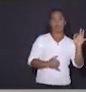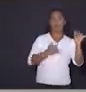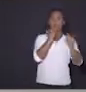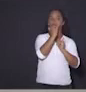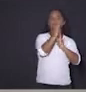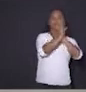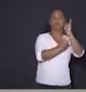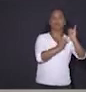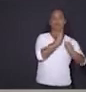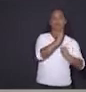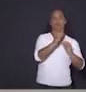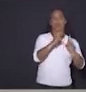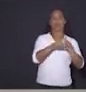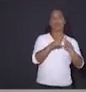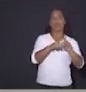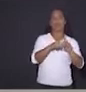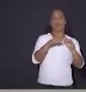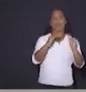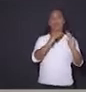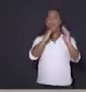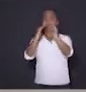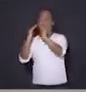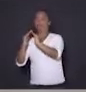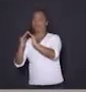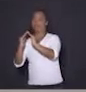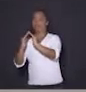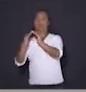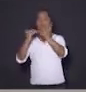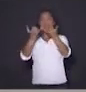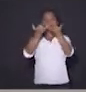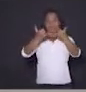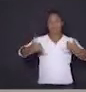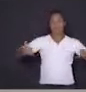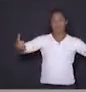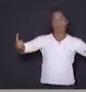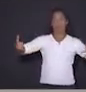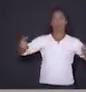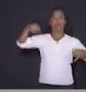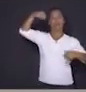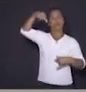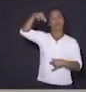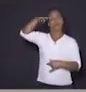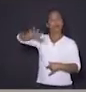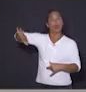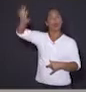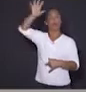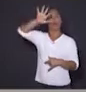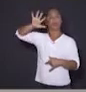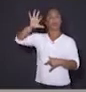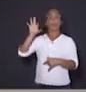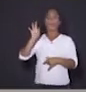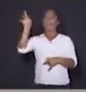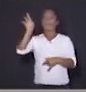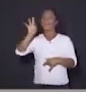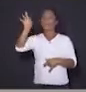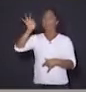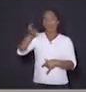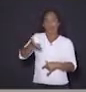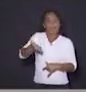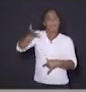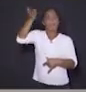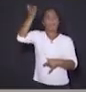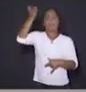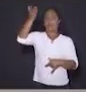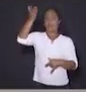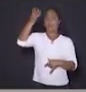compartilham a conexão com seus vizinhos e quando a gente vem para o nordeste essa porcentagem de compartilhamento de conexão sobe para